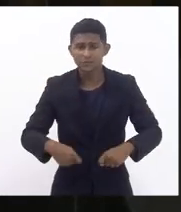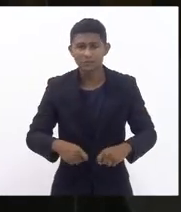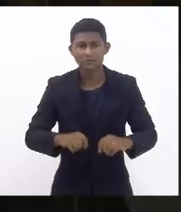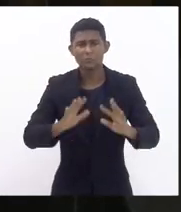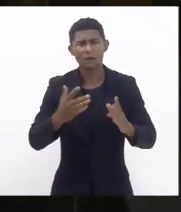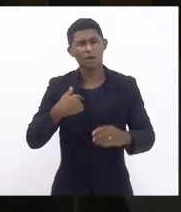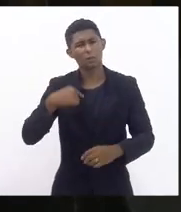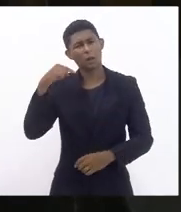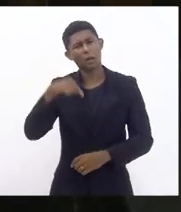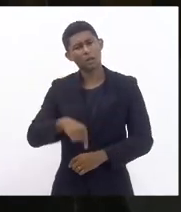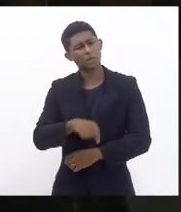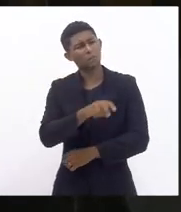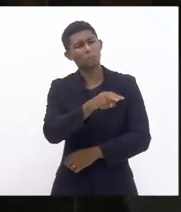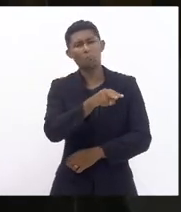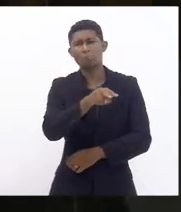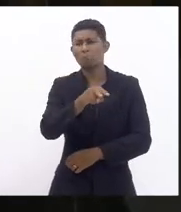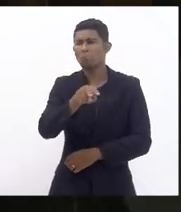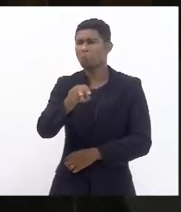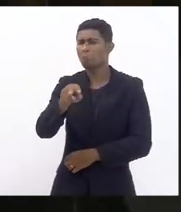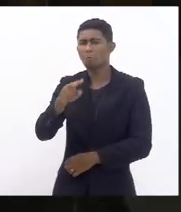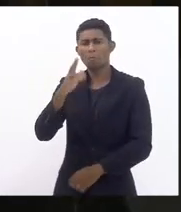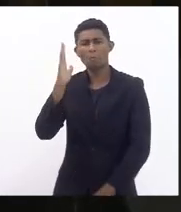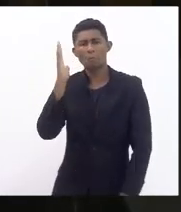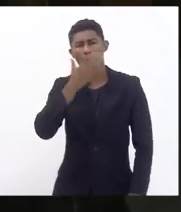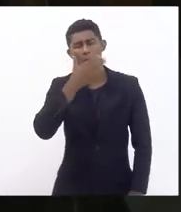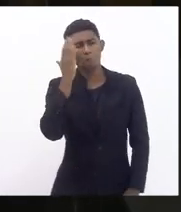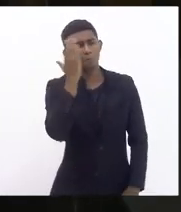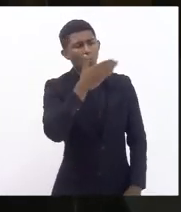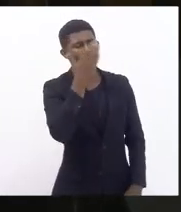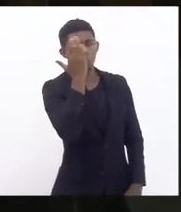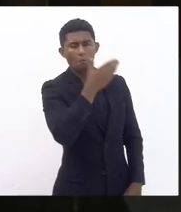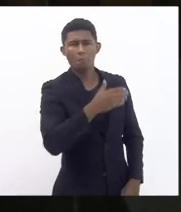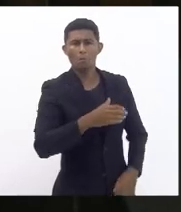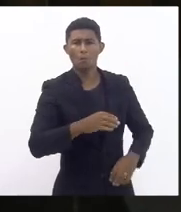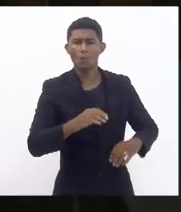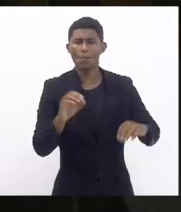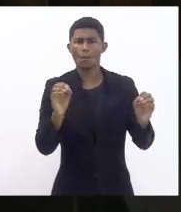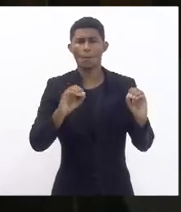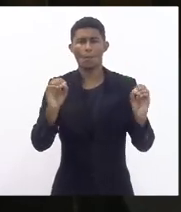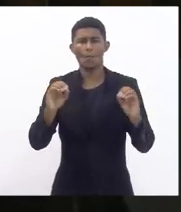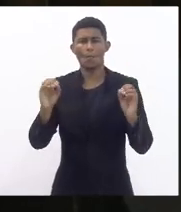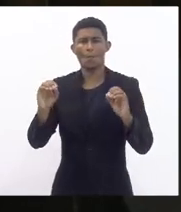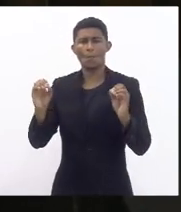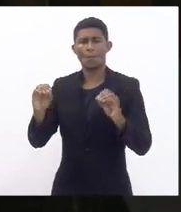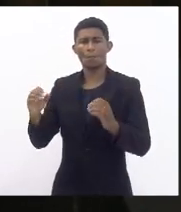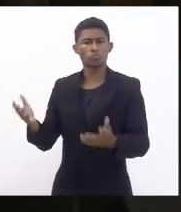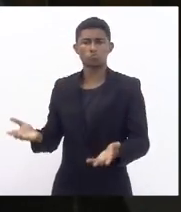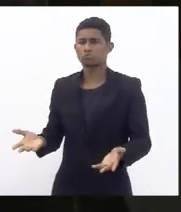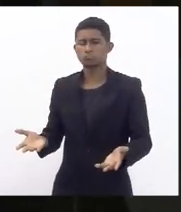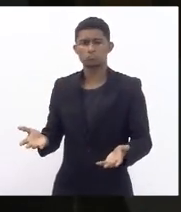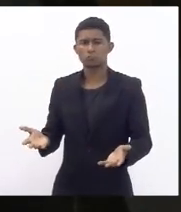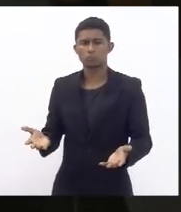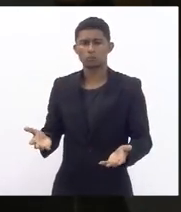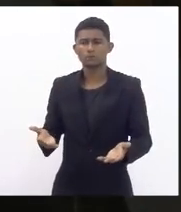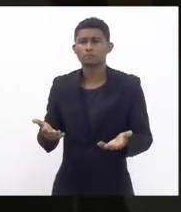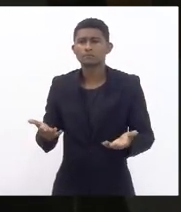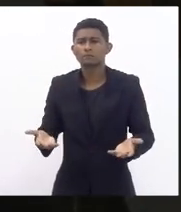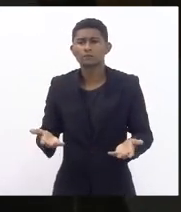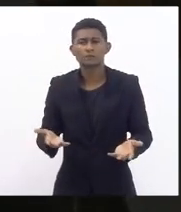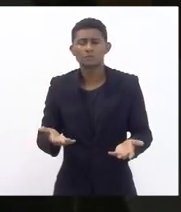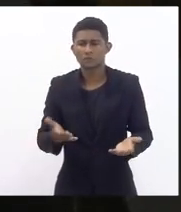aqui, sem nominar ninguém, porque eu não vou citar ninguém, segmentos de ambas